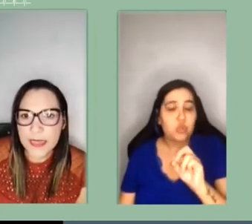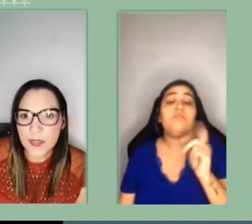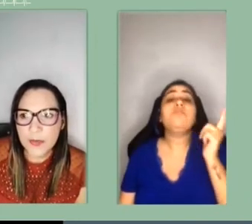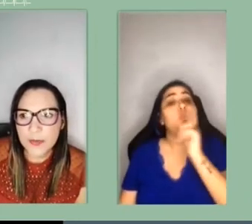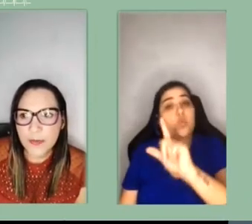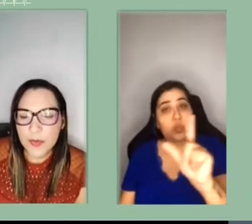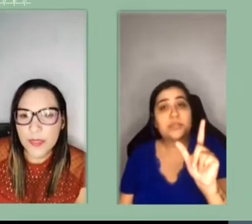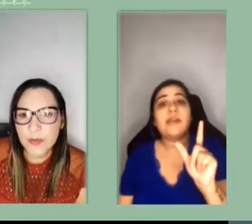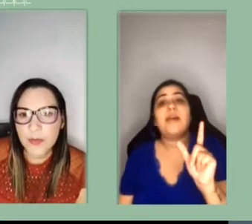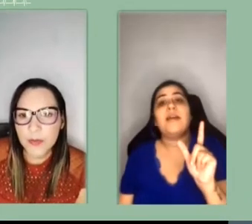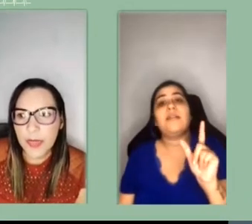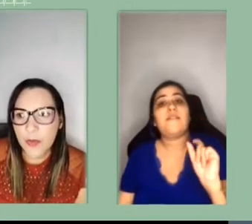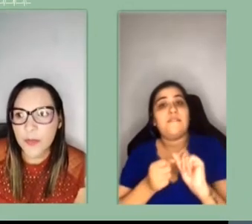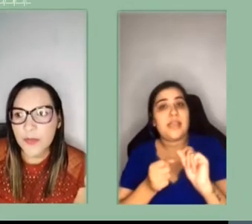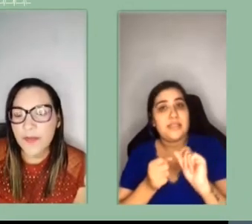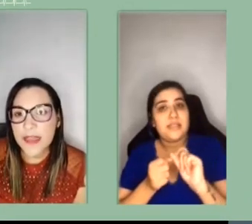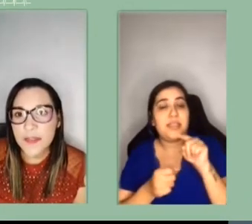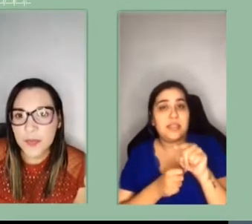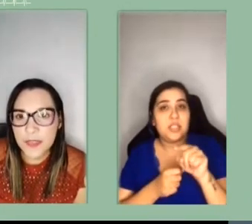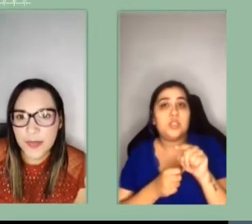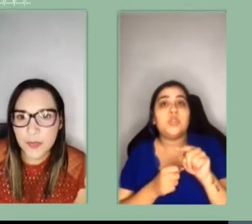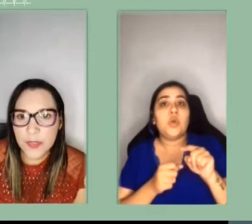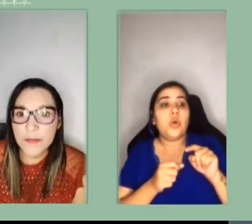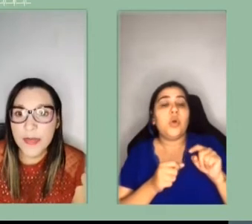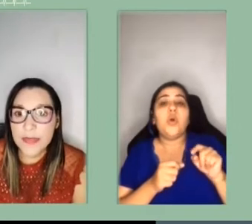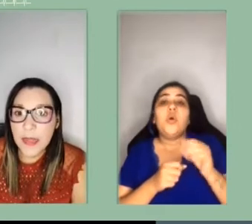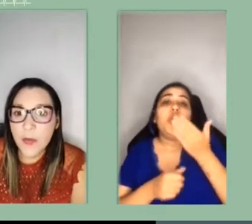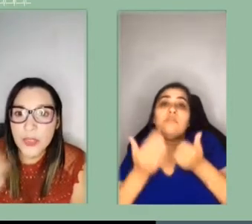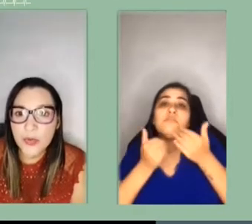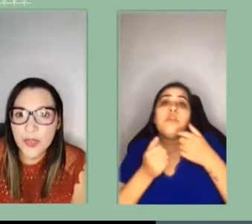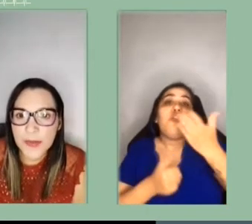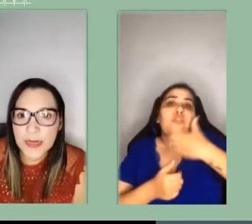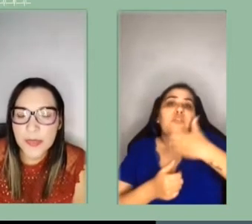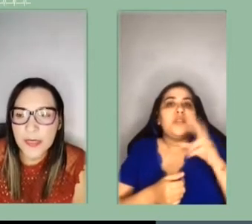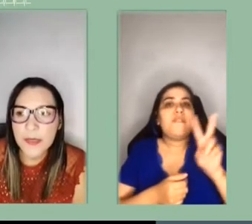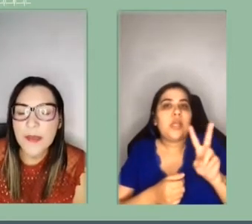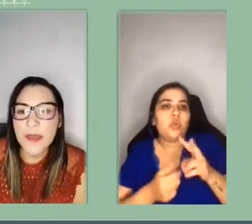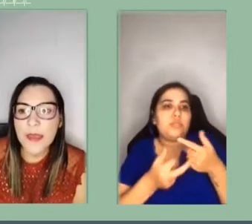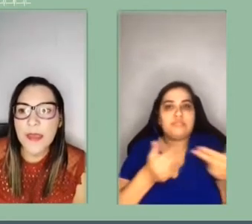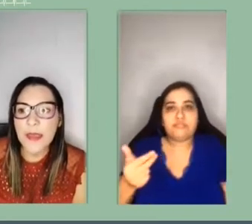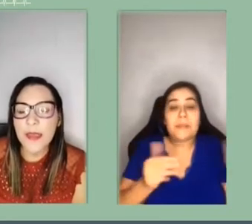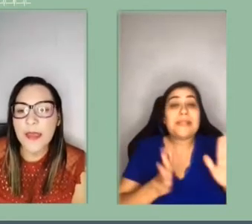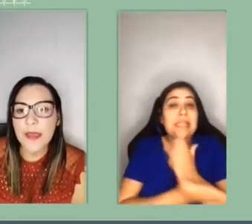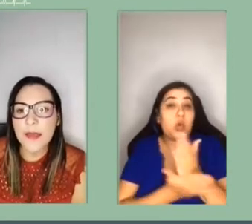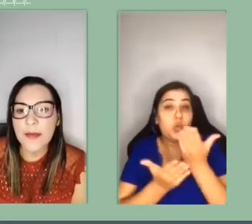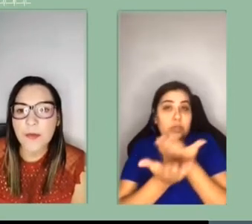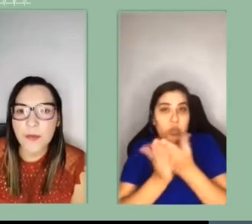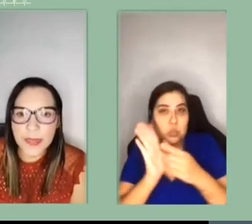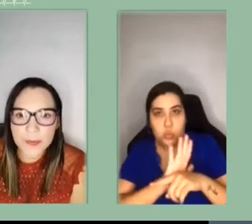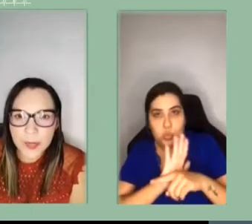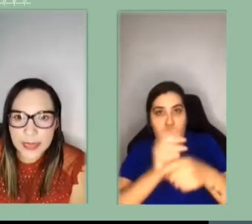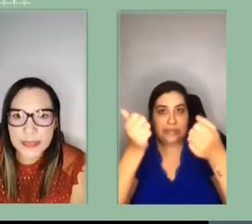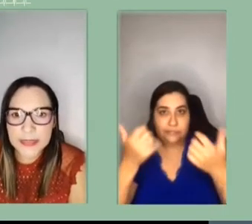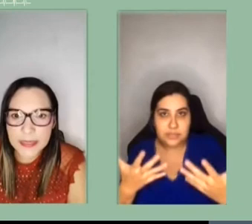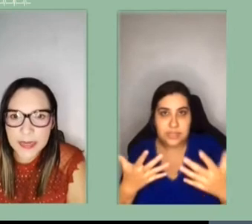fazer isso consumindo várias frutas e verduras, mas alguns estudos falam que o